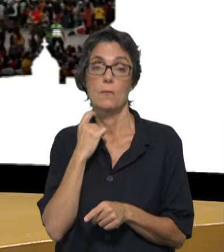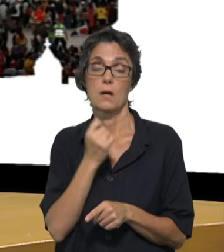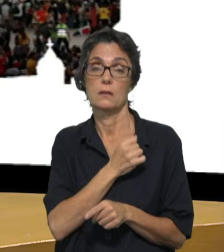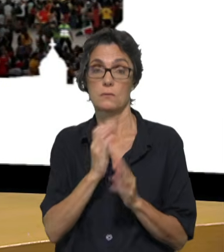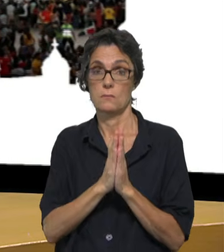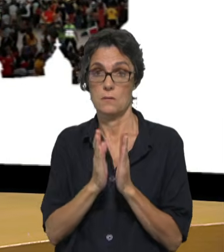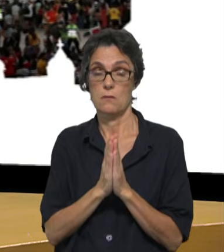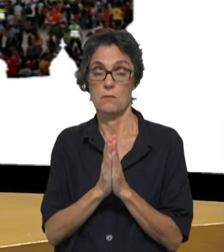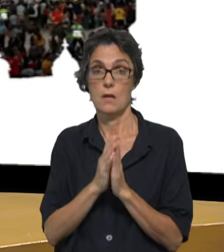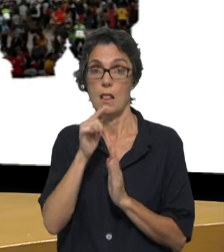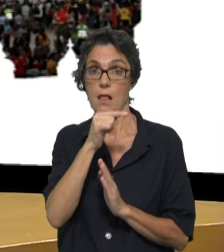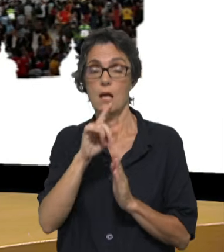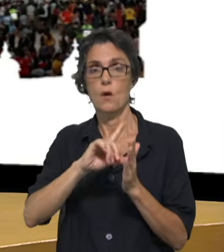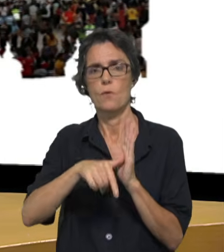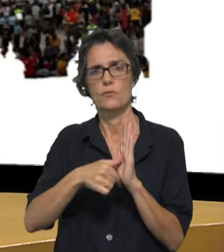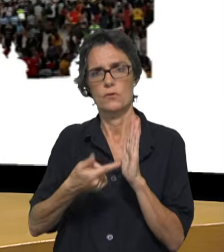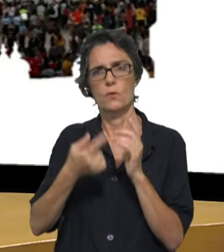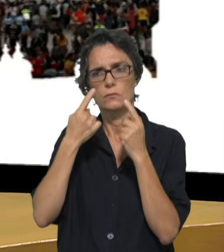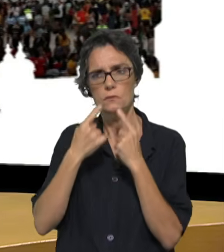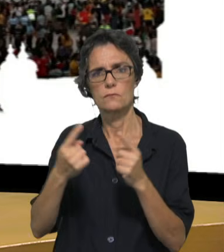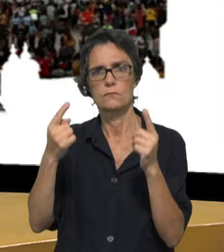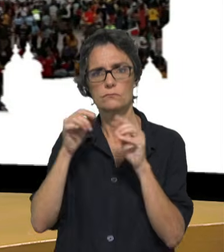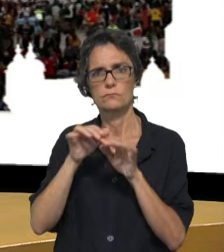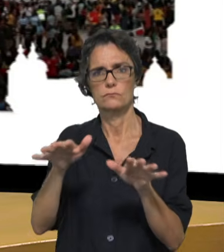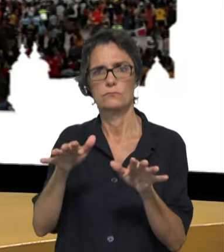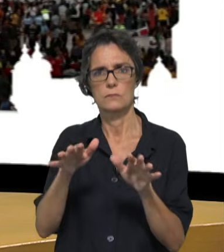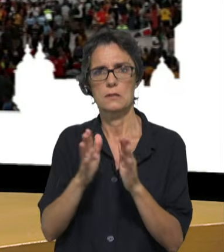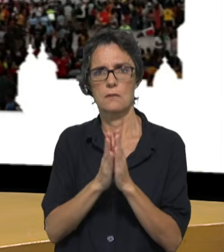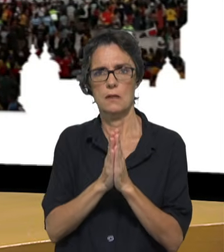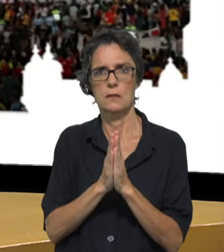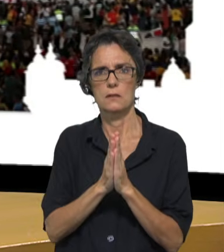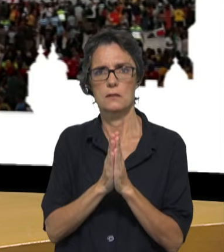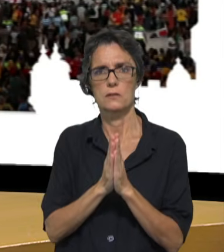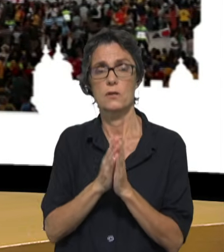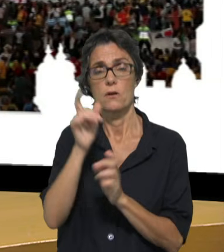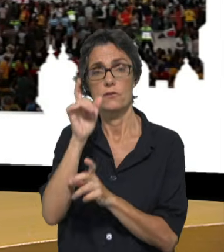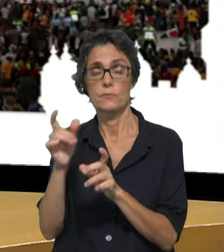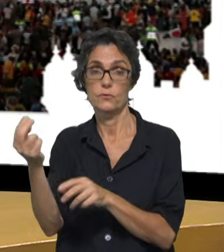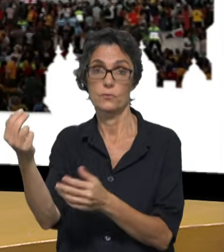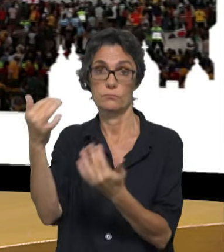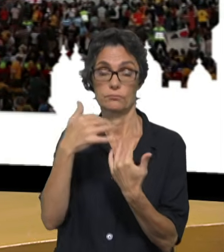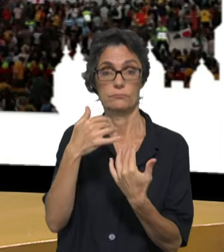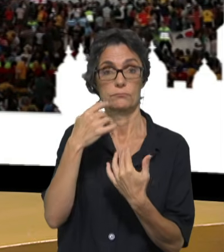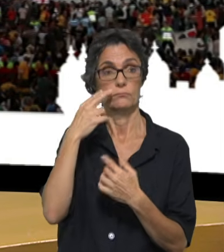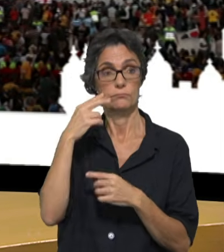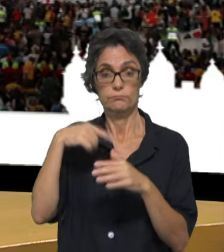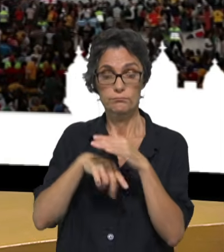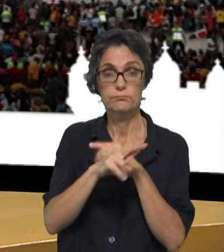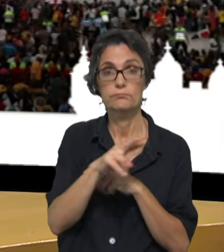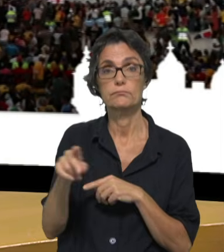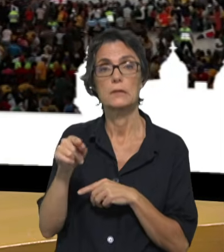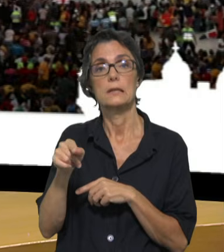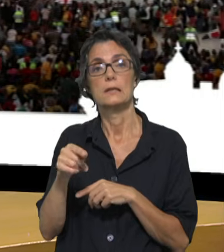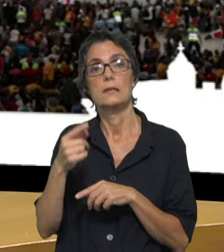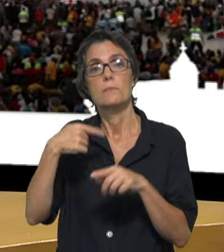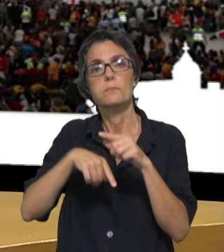projeto de divulgação e de igrejas, e onde as pessoas que nos visitam para entrar têm que dar uma